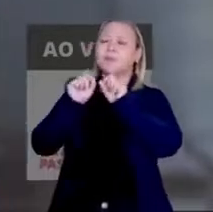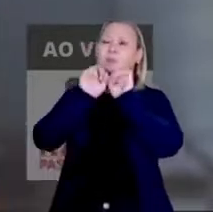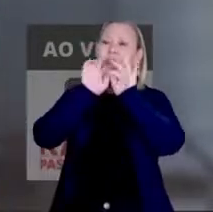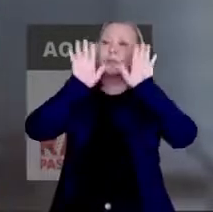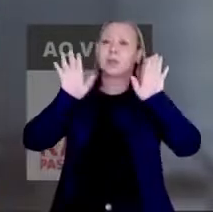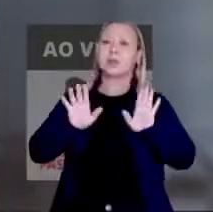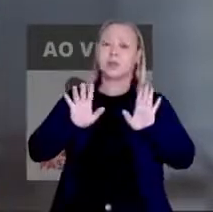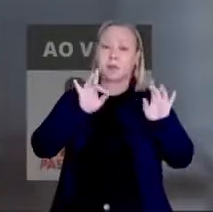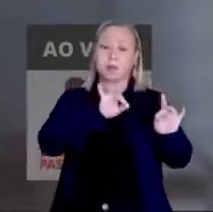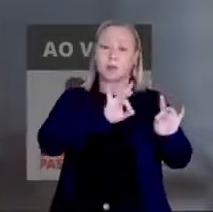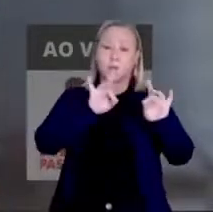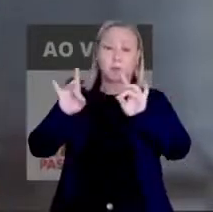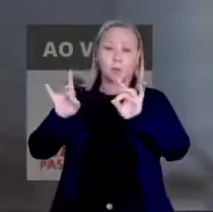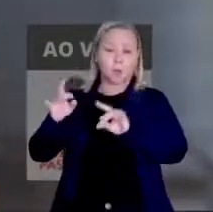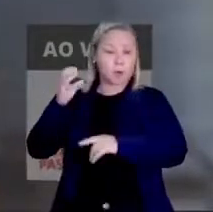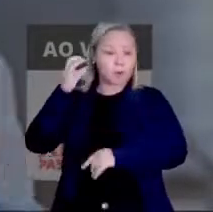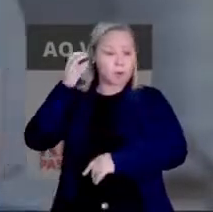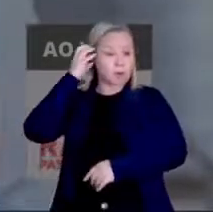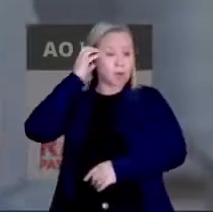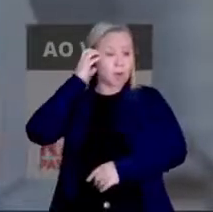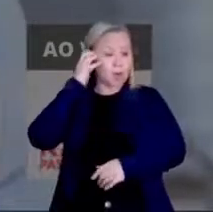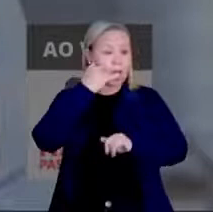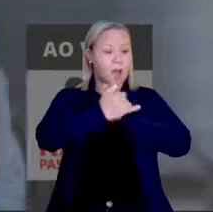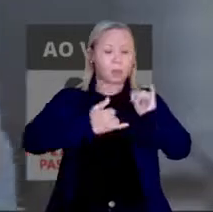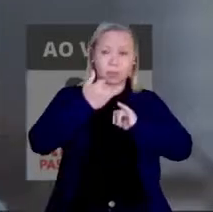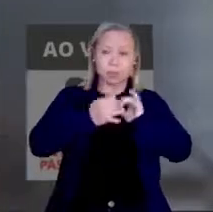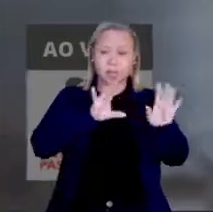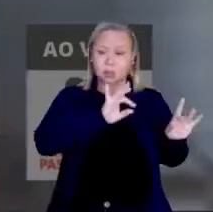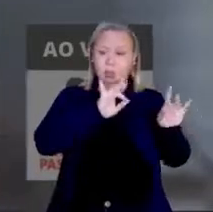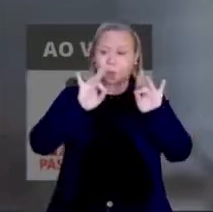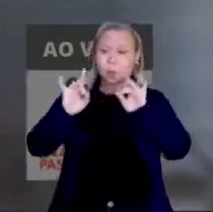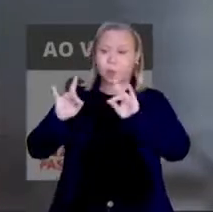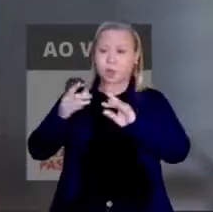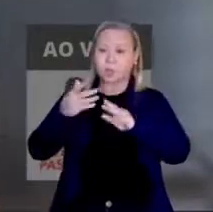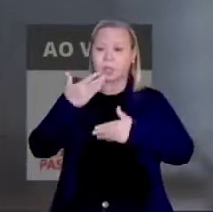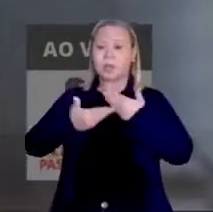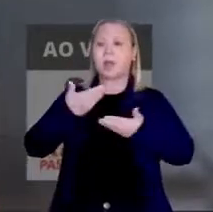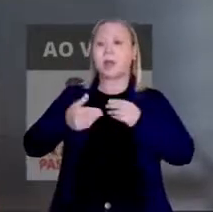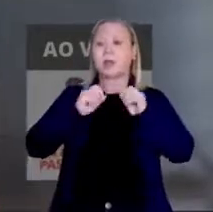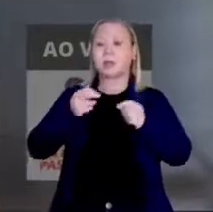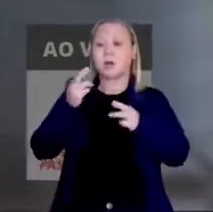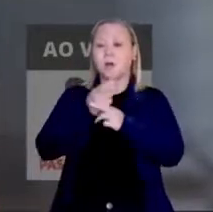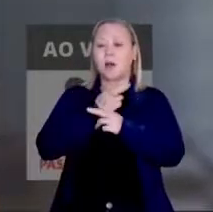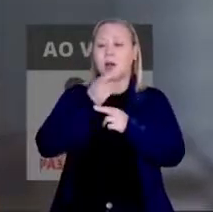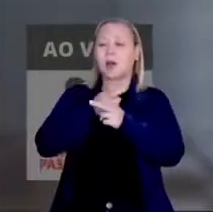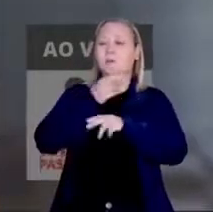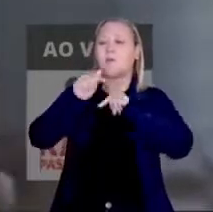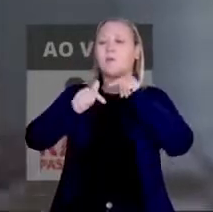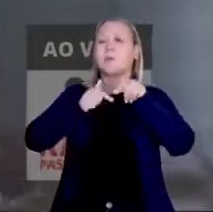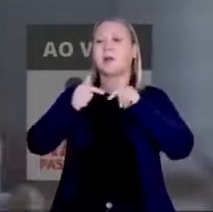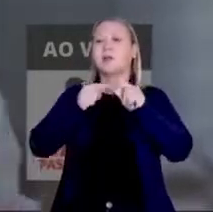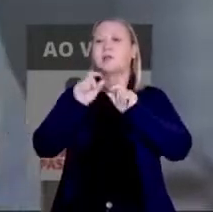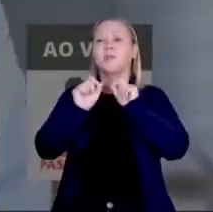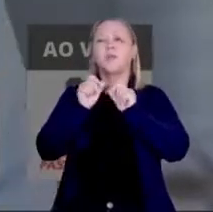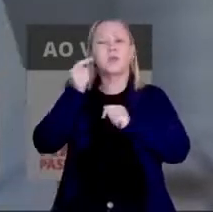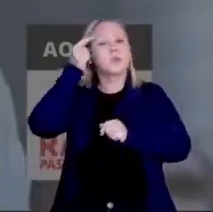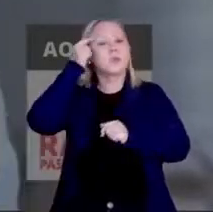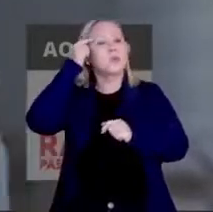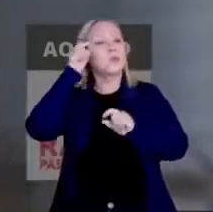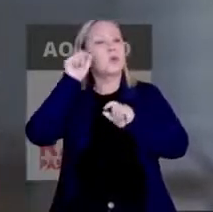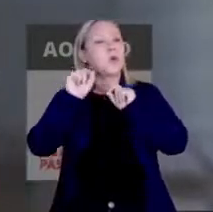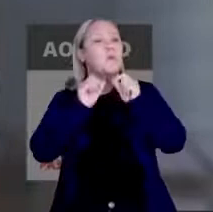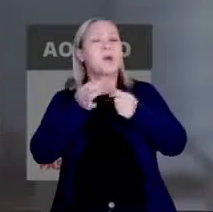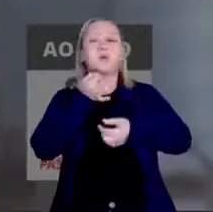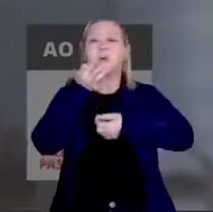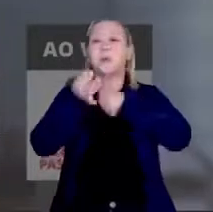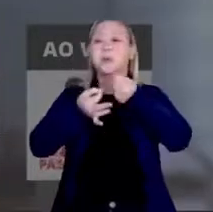de Passos, quando ele ouve falar a palavra reforma, ele acha que é uma coisa para melhorar. Ele acha que reforma